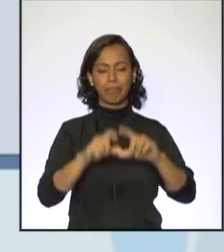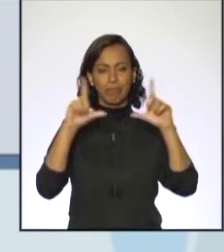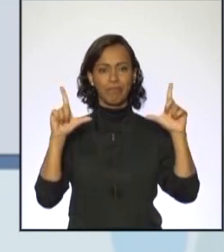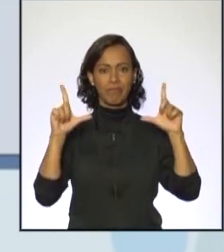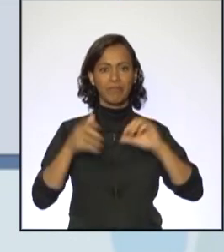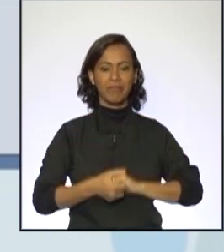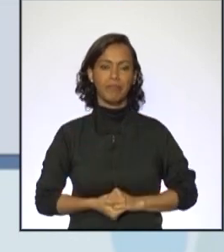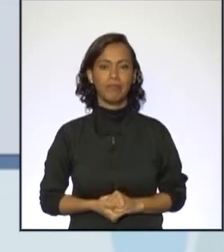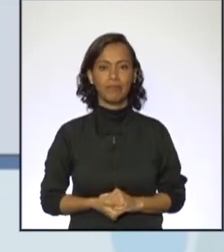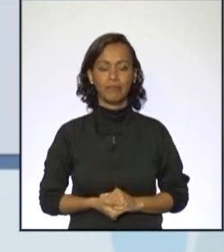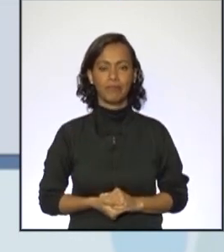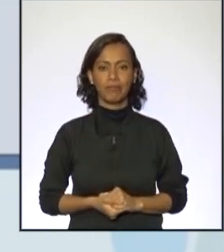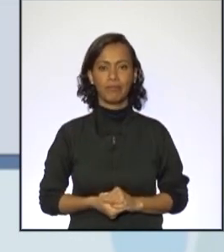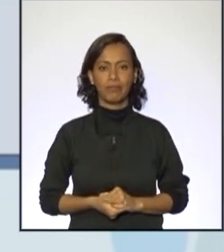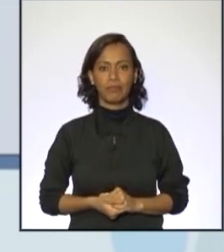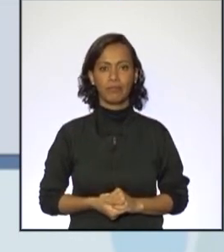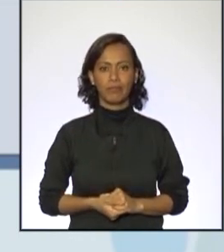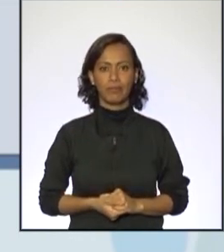Começa assim.